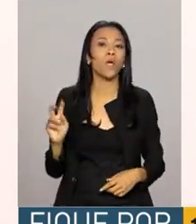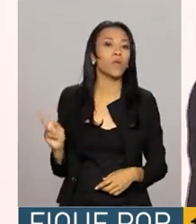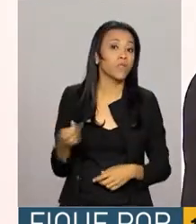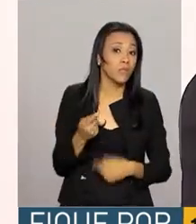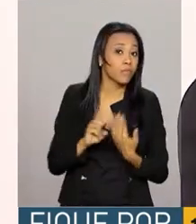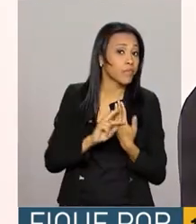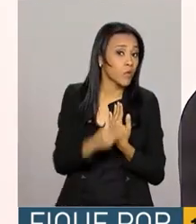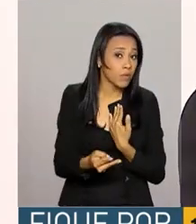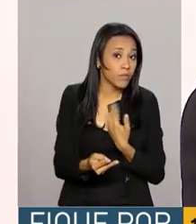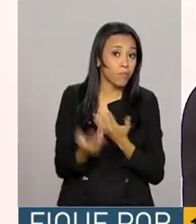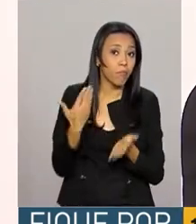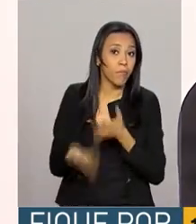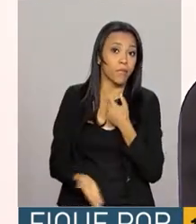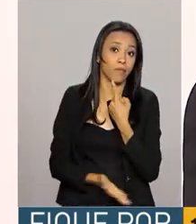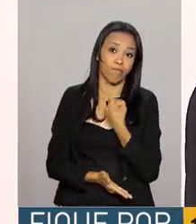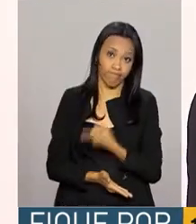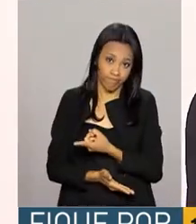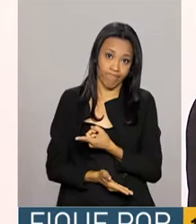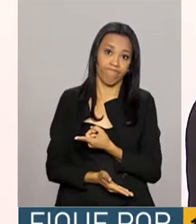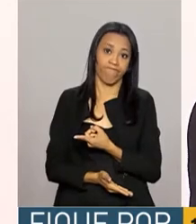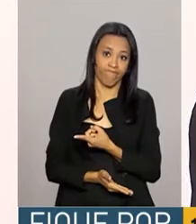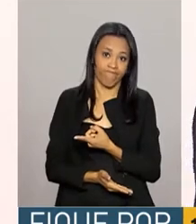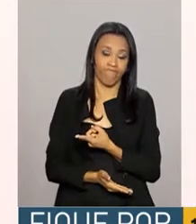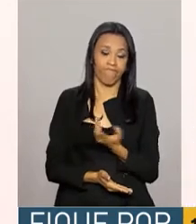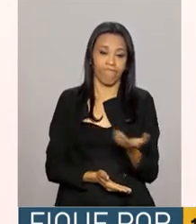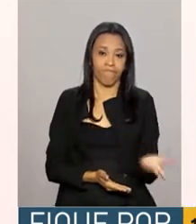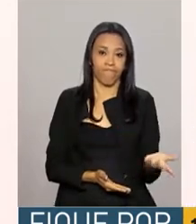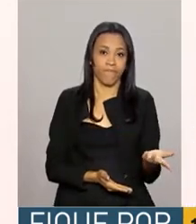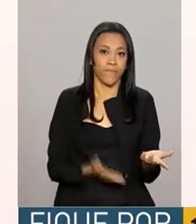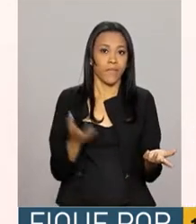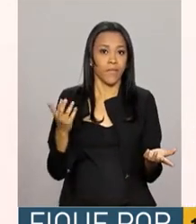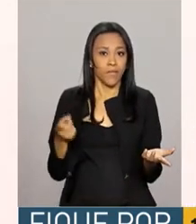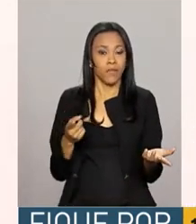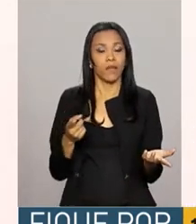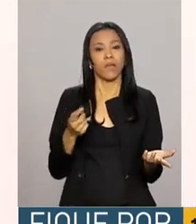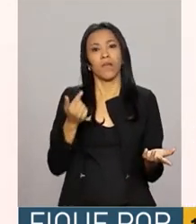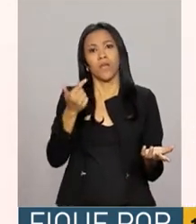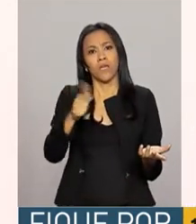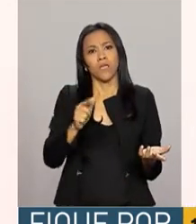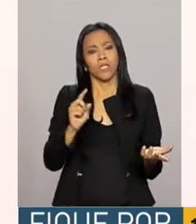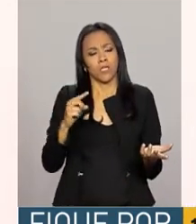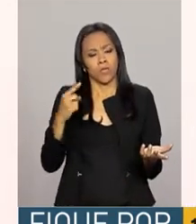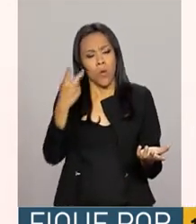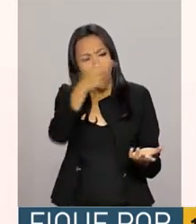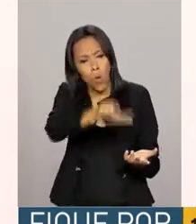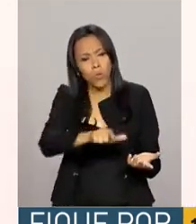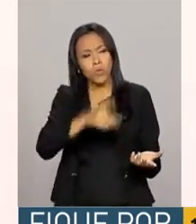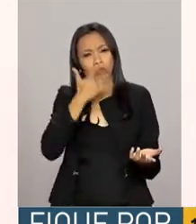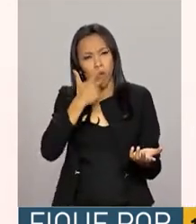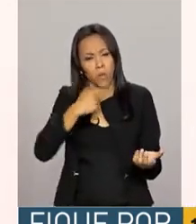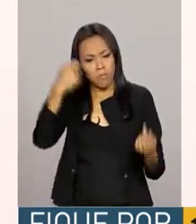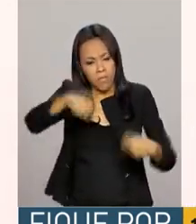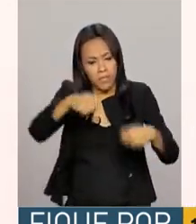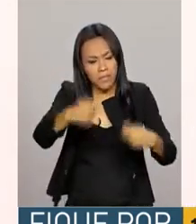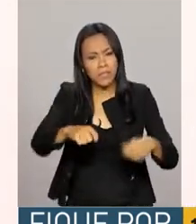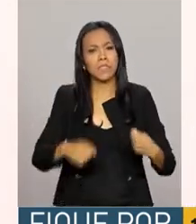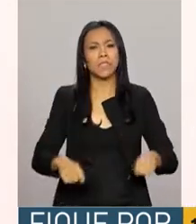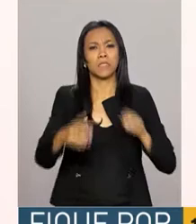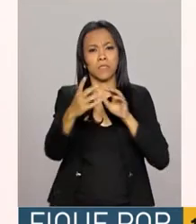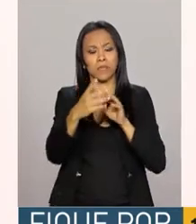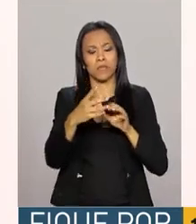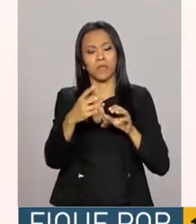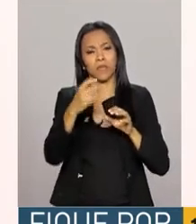pela eleição curto candidato que prestigiou sustentou disse que era preciso que o brasil